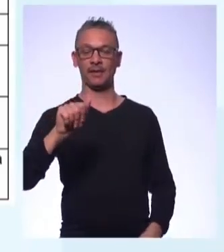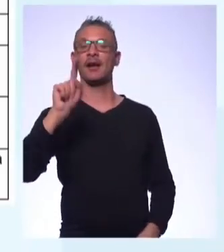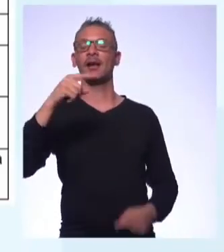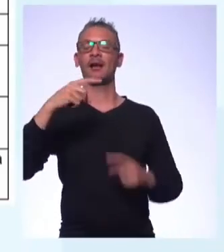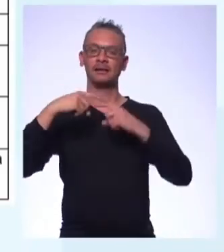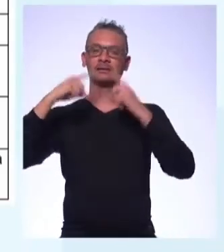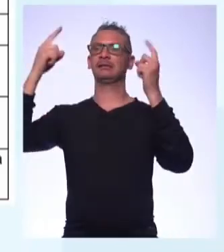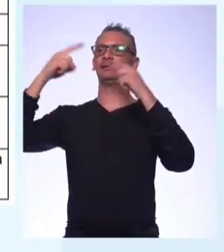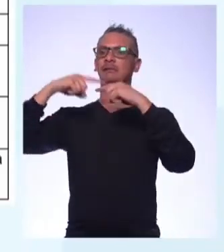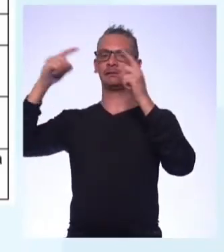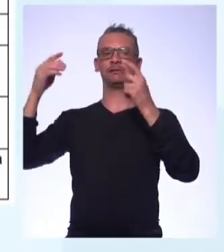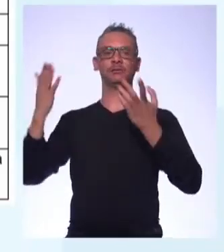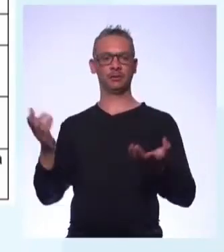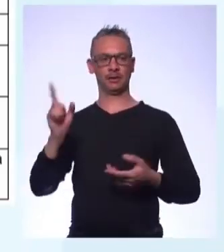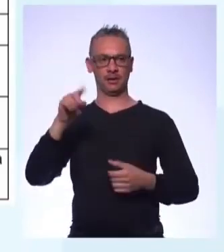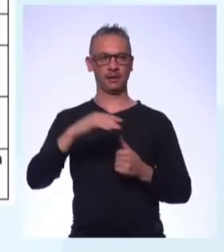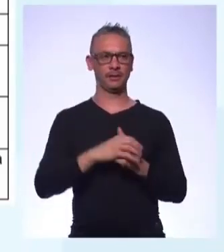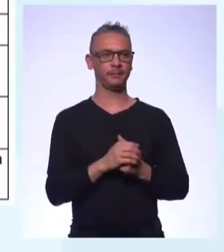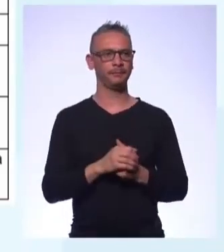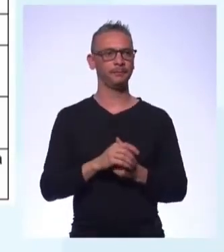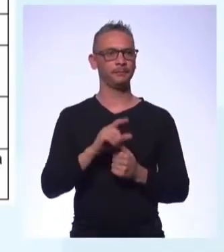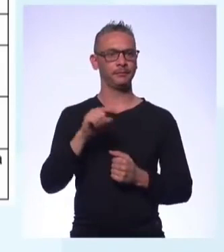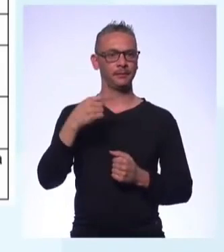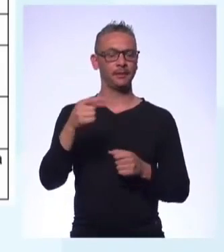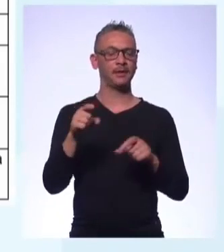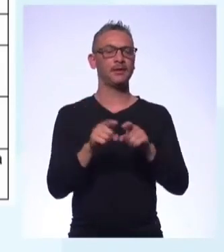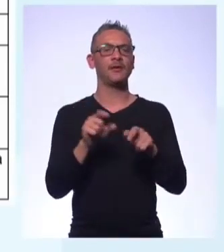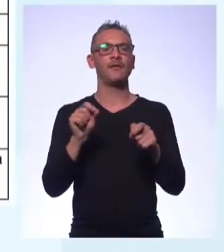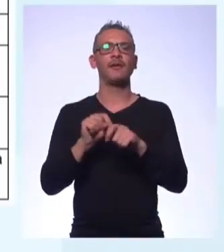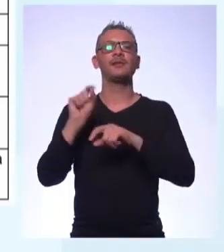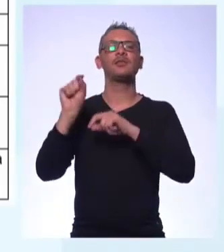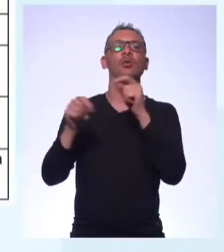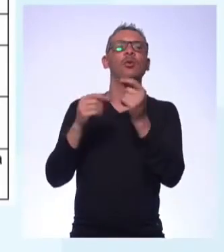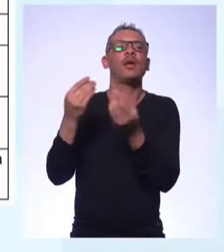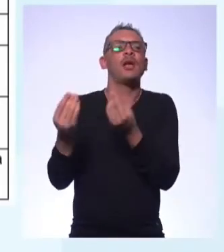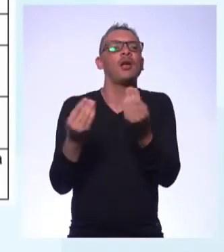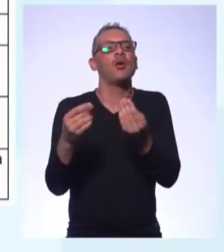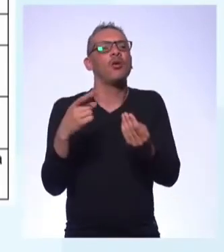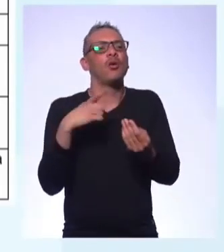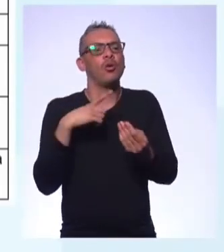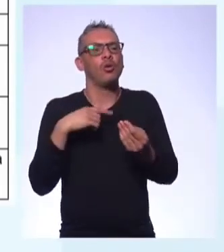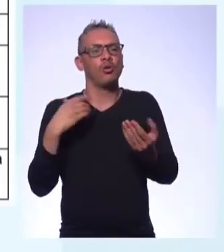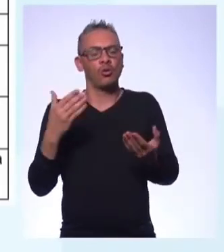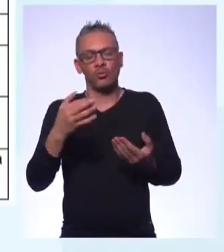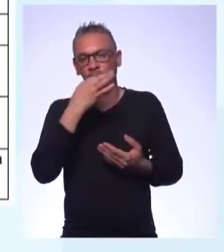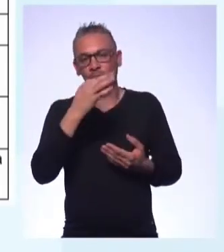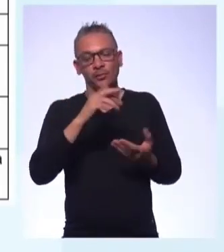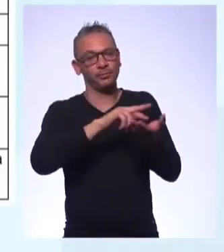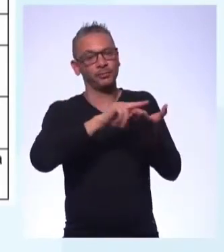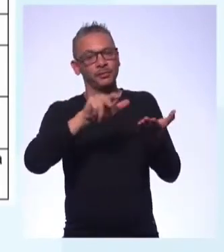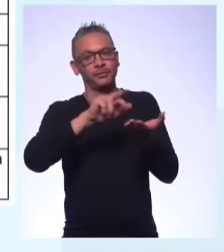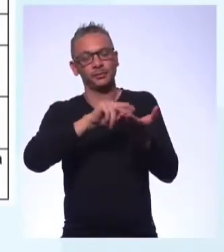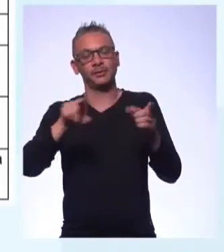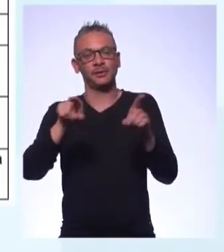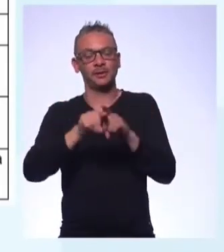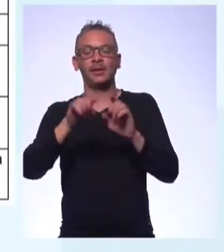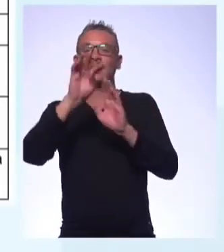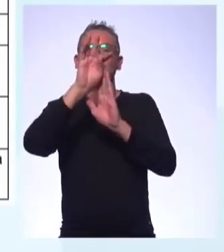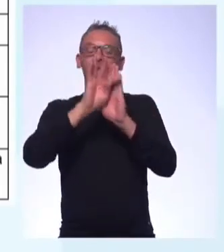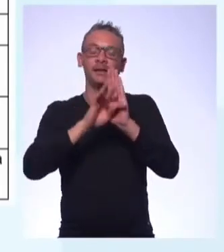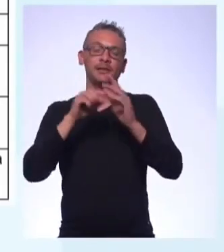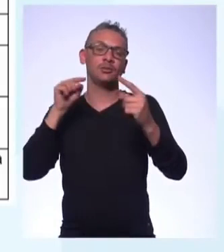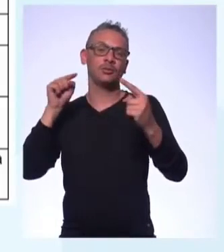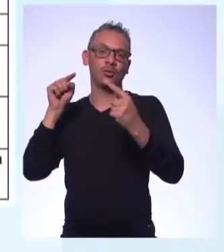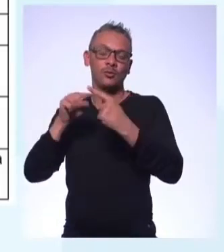reivindicação, certo? Isso. E aí, o que fazer? Ele dá algumas sugestões. Então, isso tem a ver com o texto